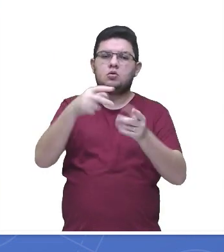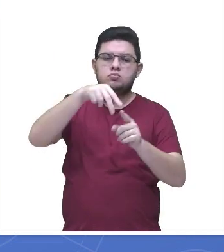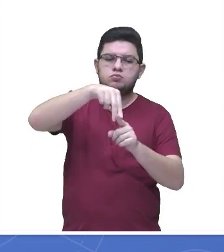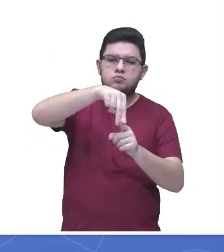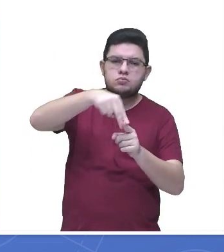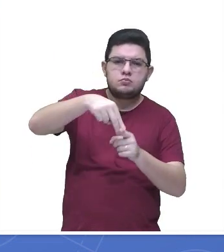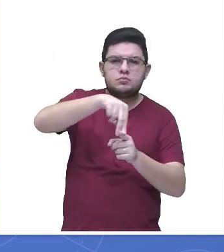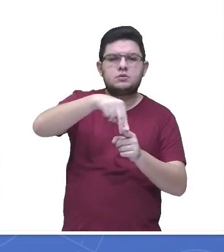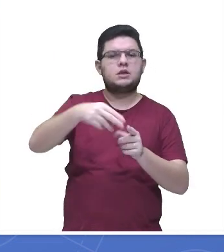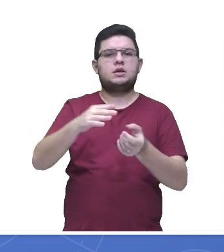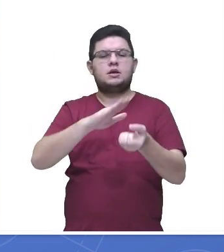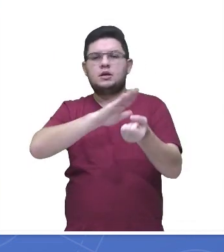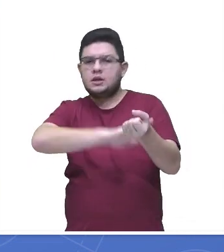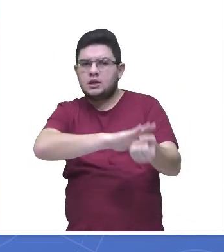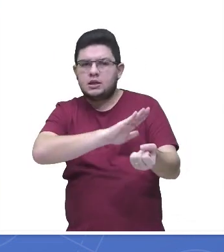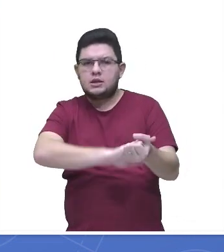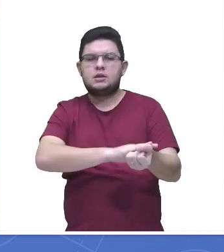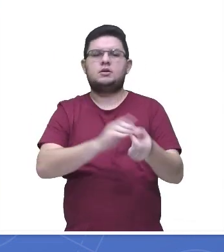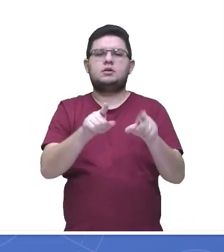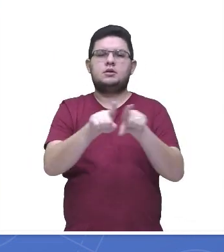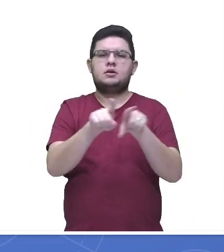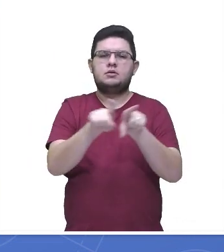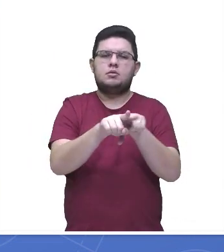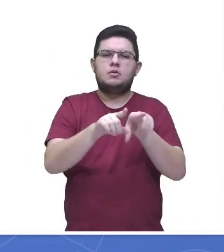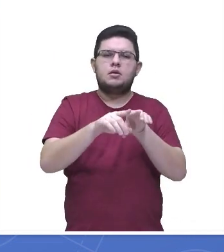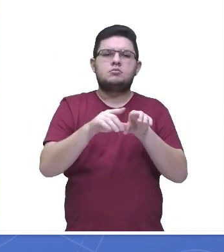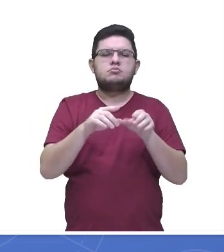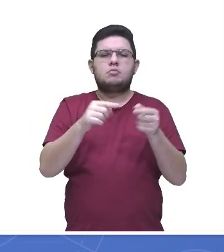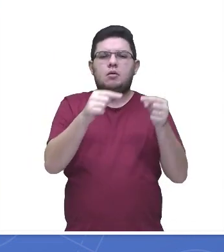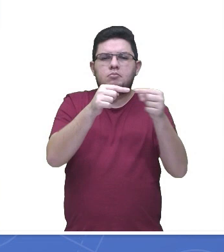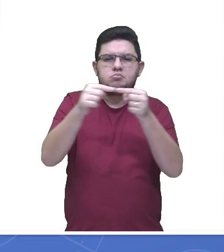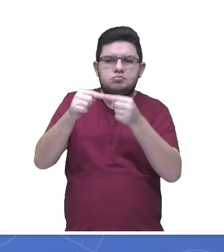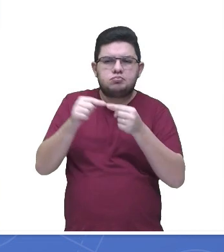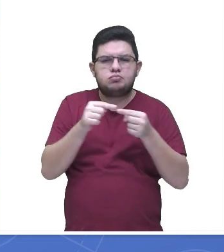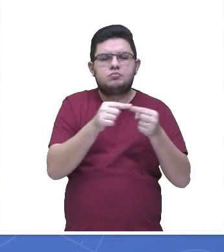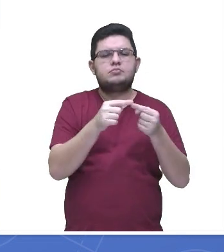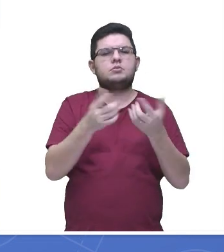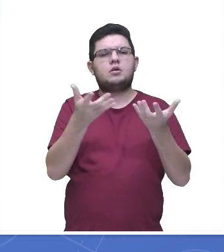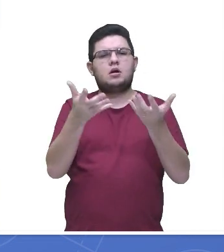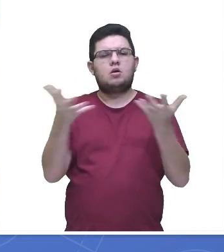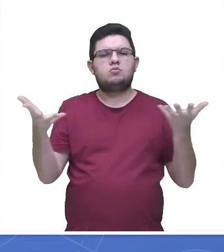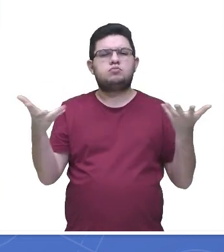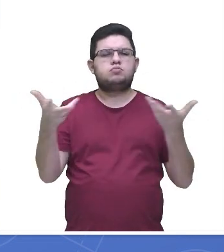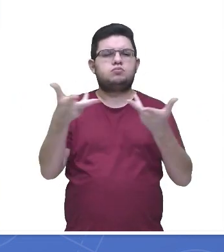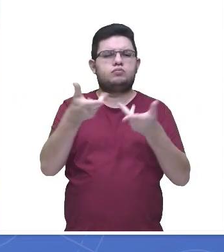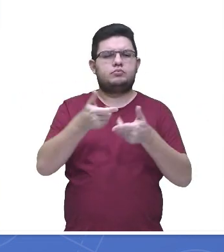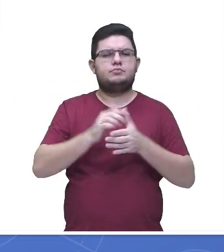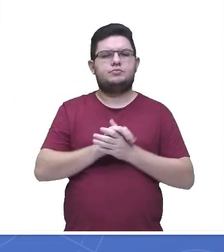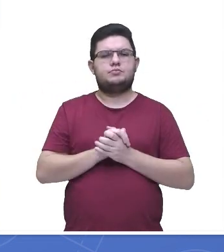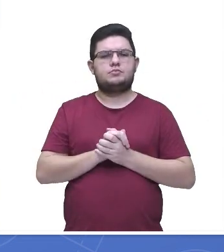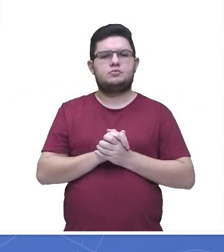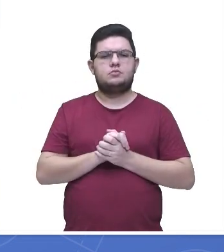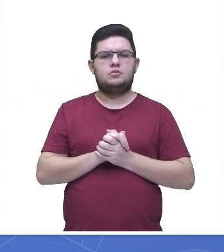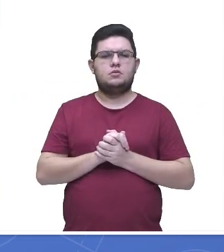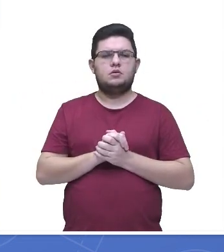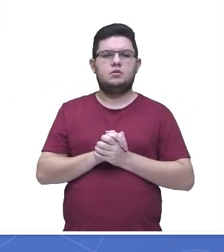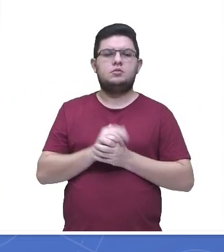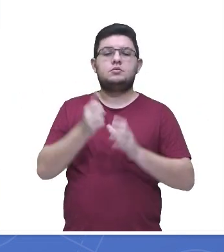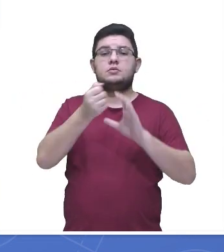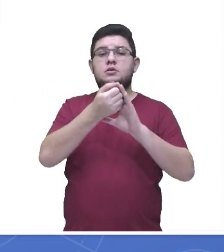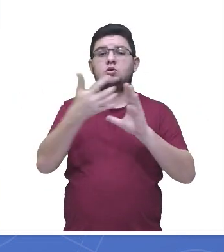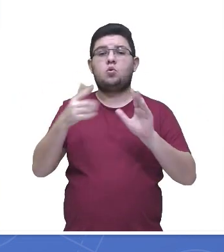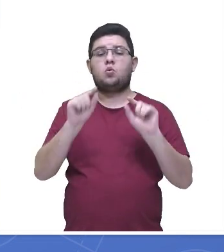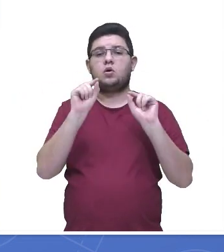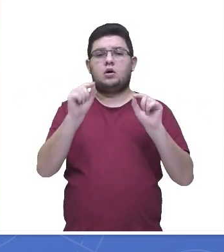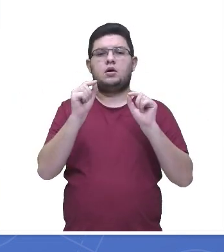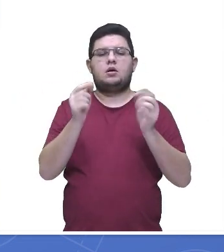a harmonia, pois estavam em busca da perfeição. Suas características são buscar a beleza